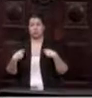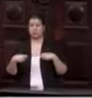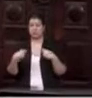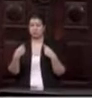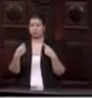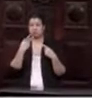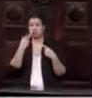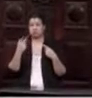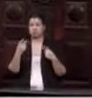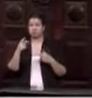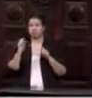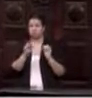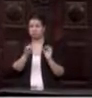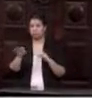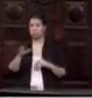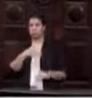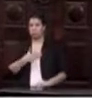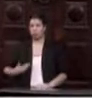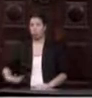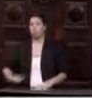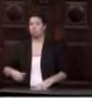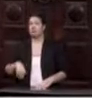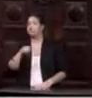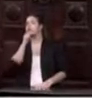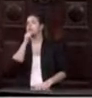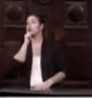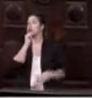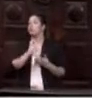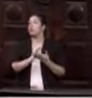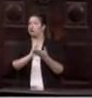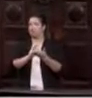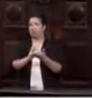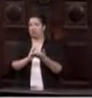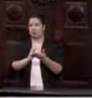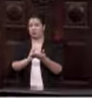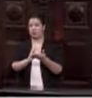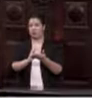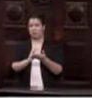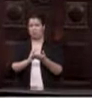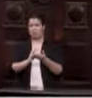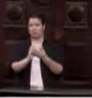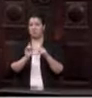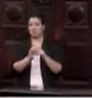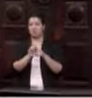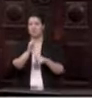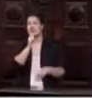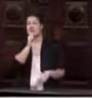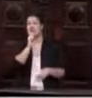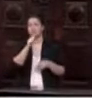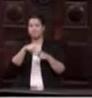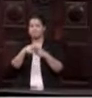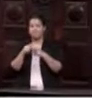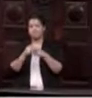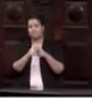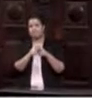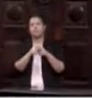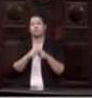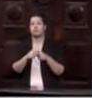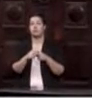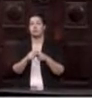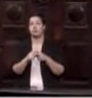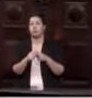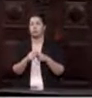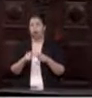caótica da educação pública, sem verbas de custeio, sem verba de manutenção, com um